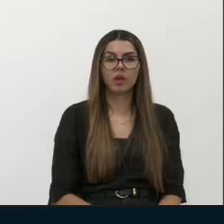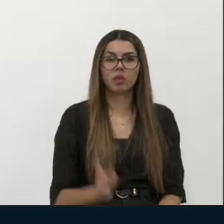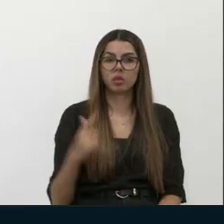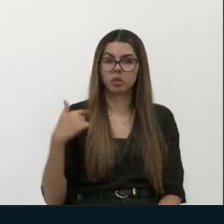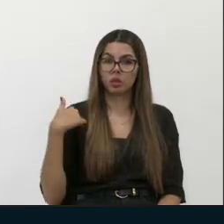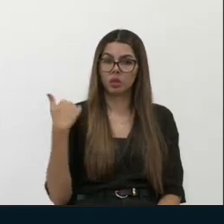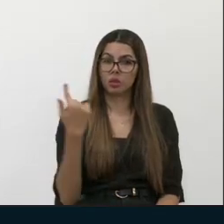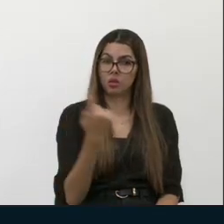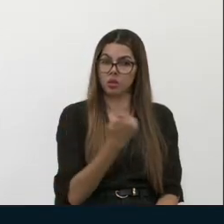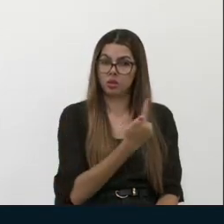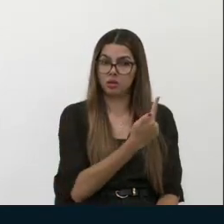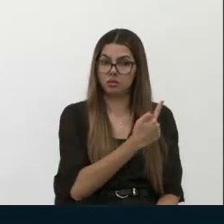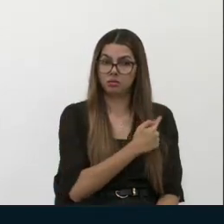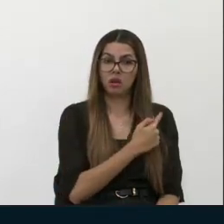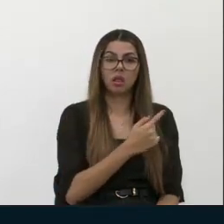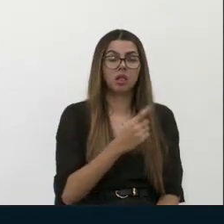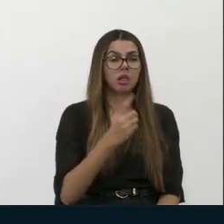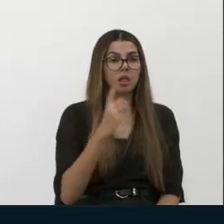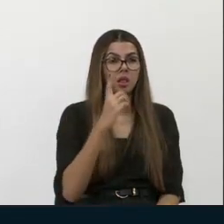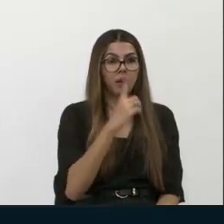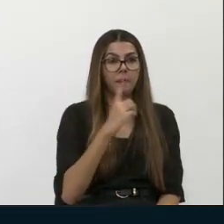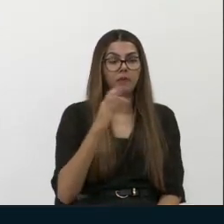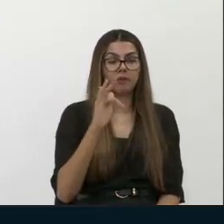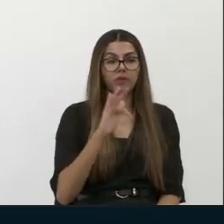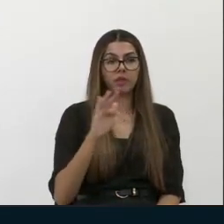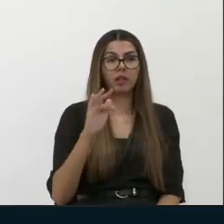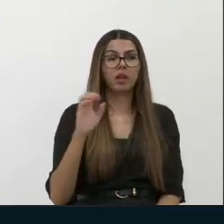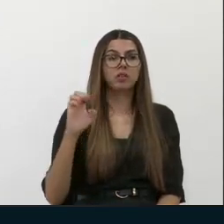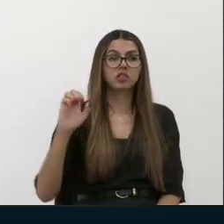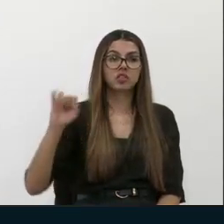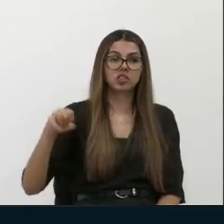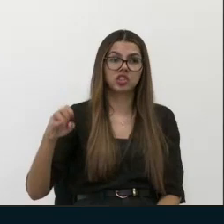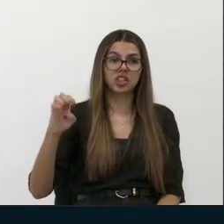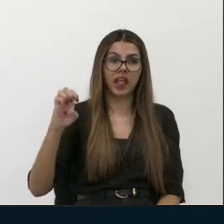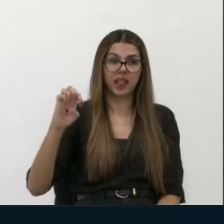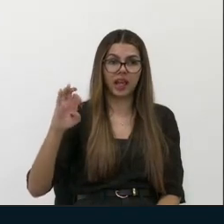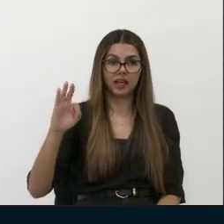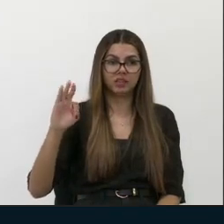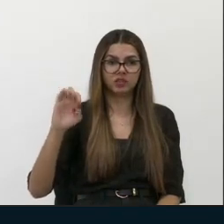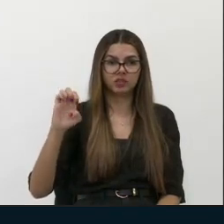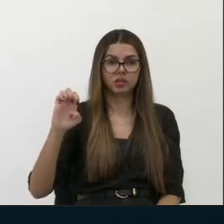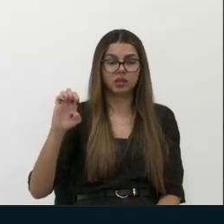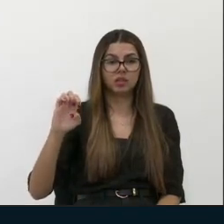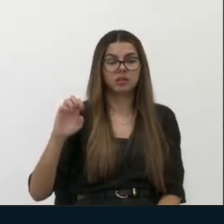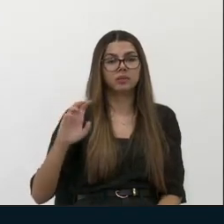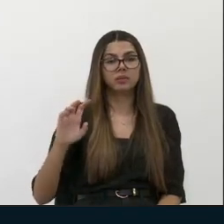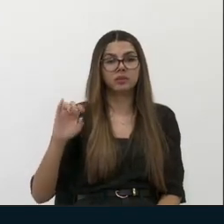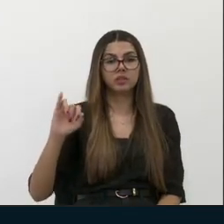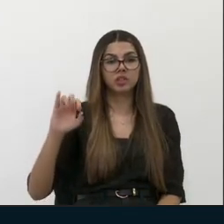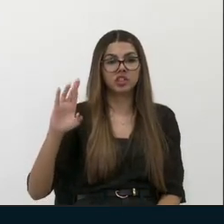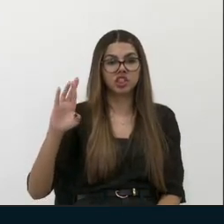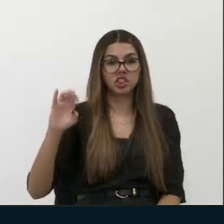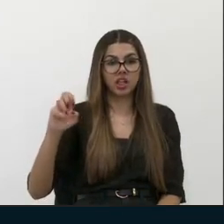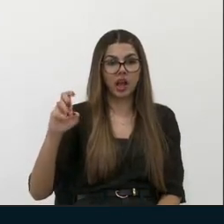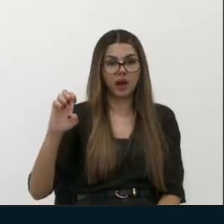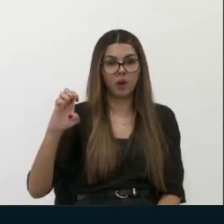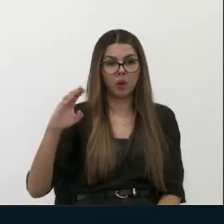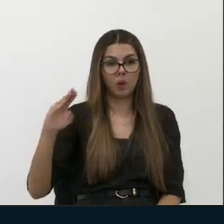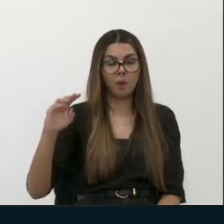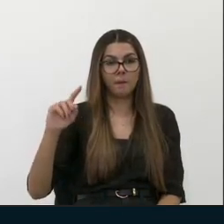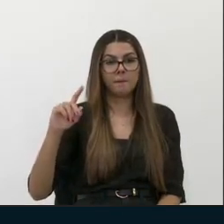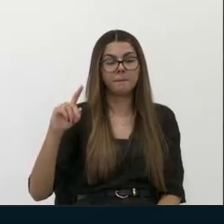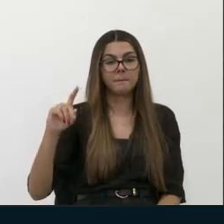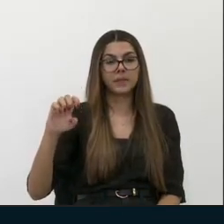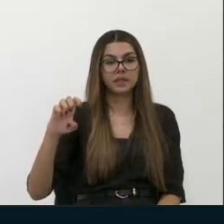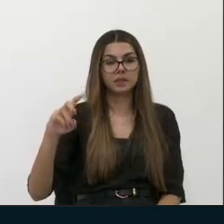Nós, como deputada federal, eu era chamada Janete Jacupêssego Pietá. Fui a única deputada